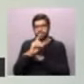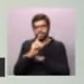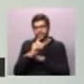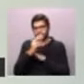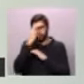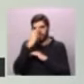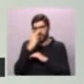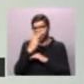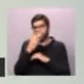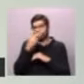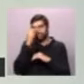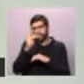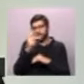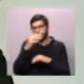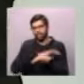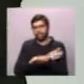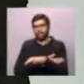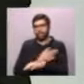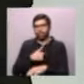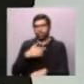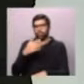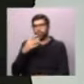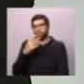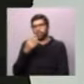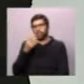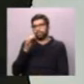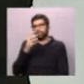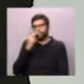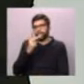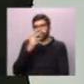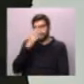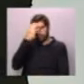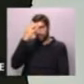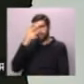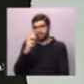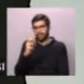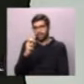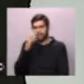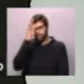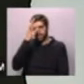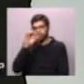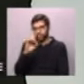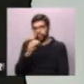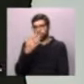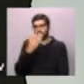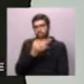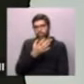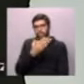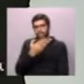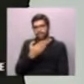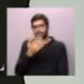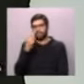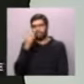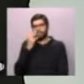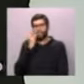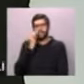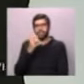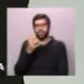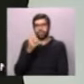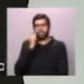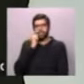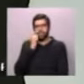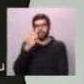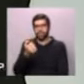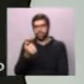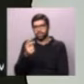Aveiro, Porto com 17, Braga 18, Vila Real com 13 e Viseu com 15. Para a região centro também um dia com